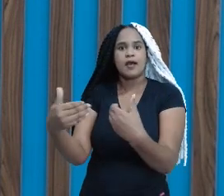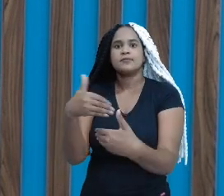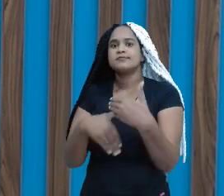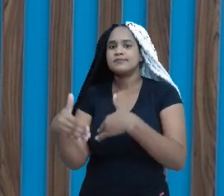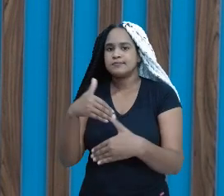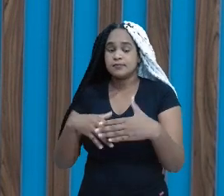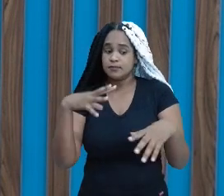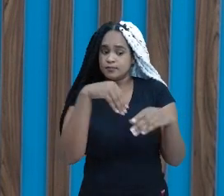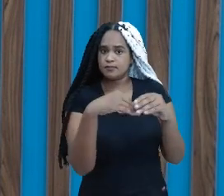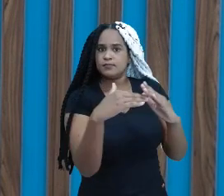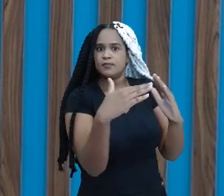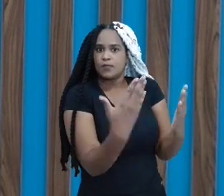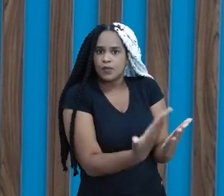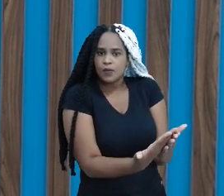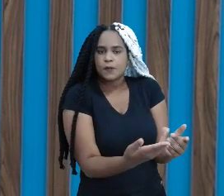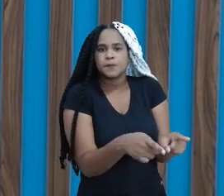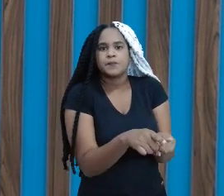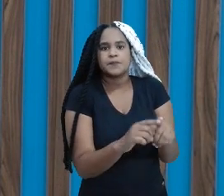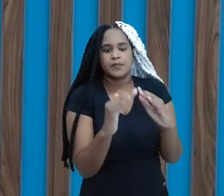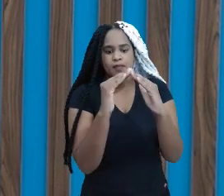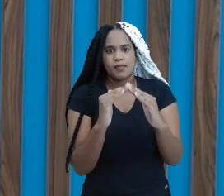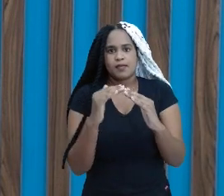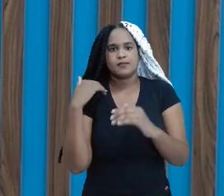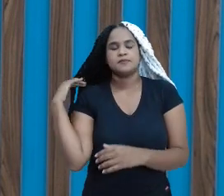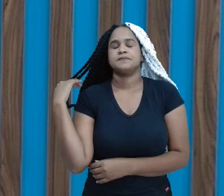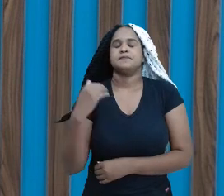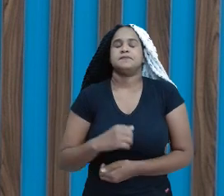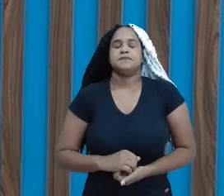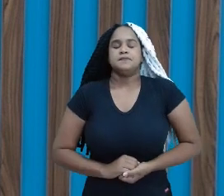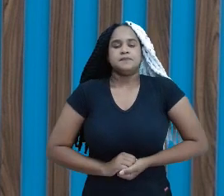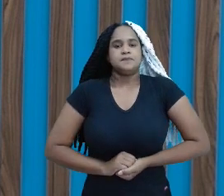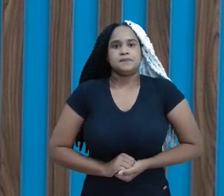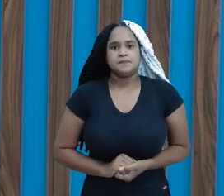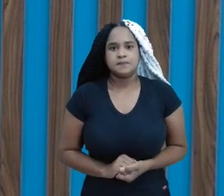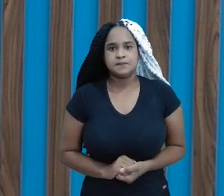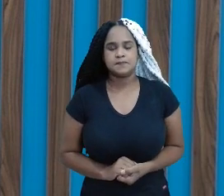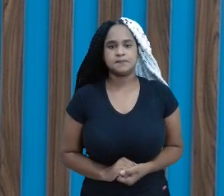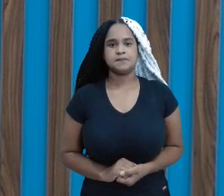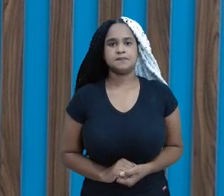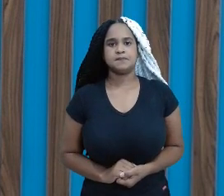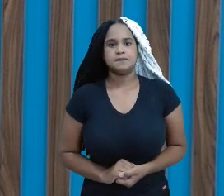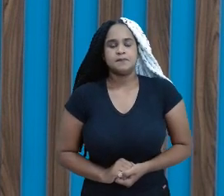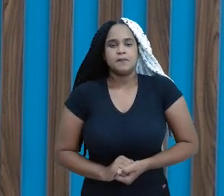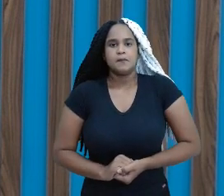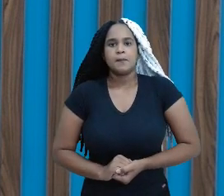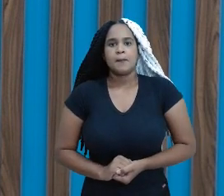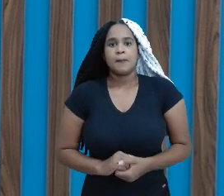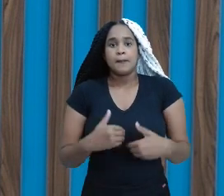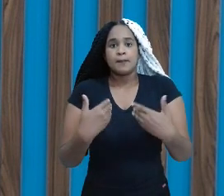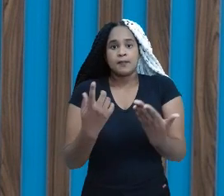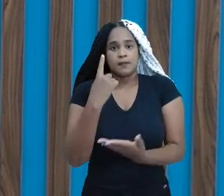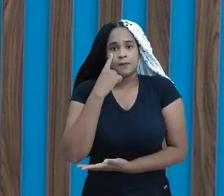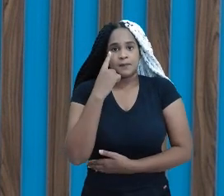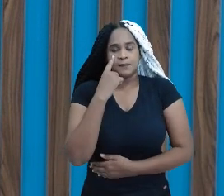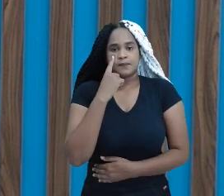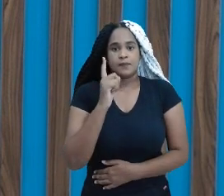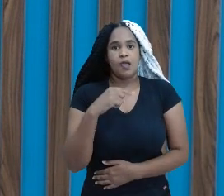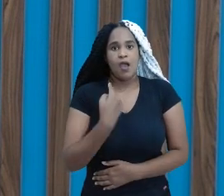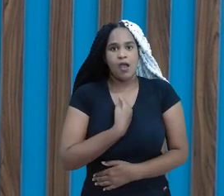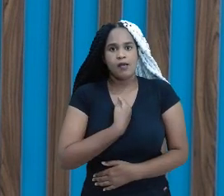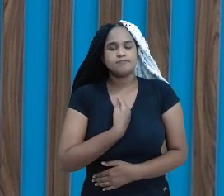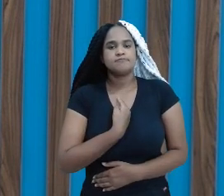tanto na escola quanto em casa. Então, é aquela sensação de que o que a gente está propondo